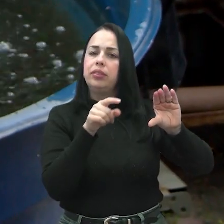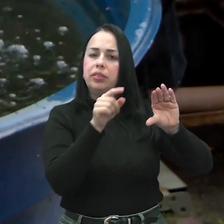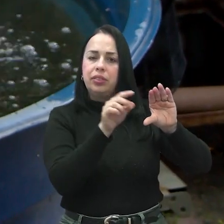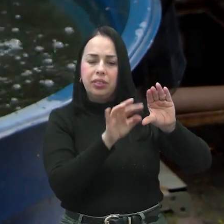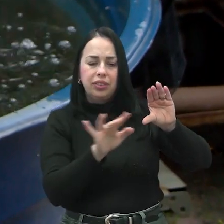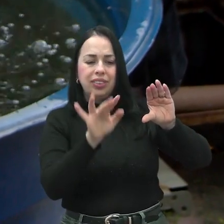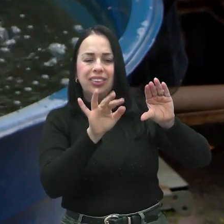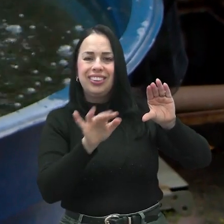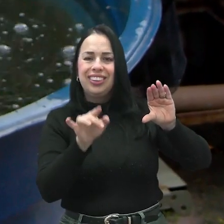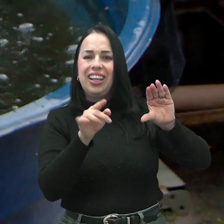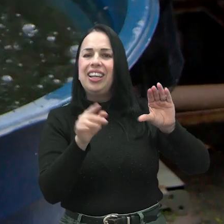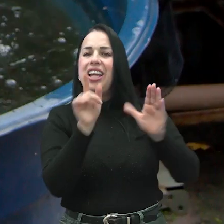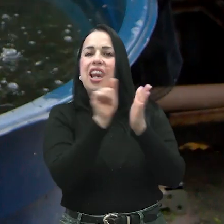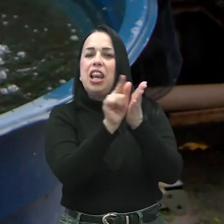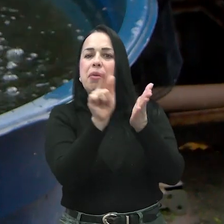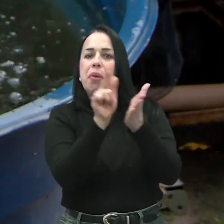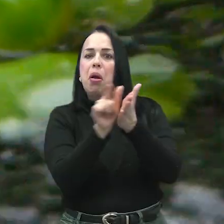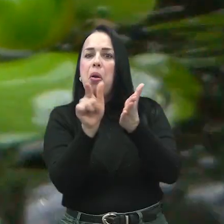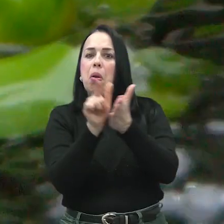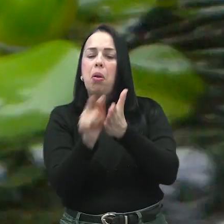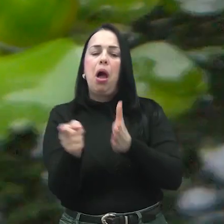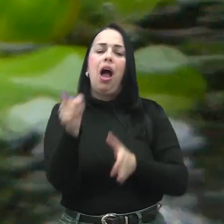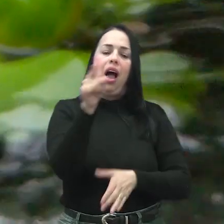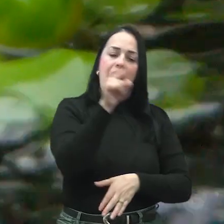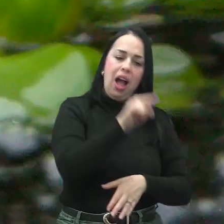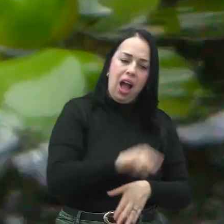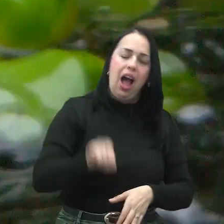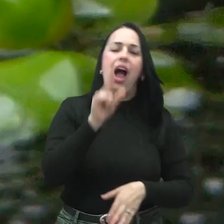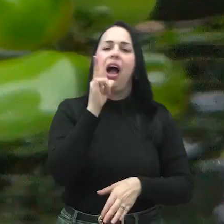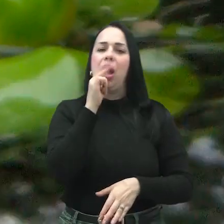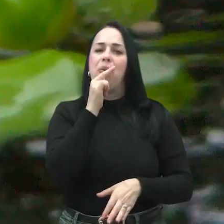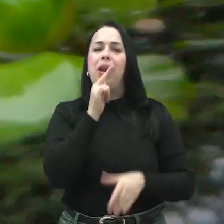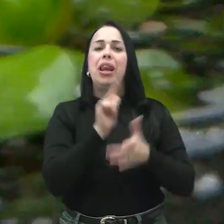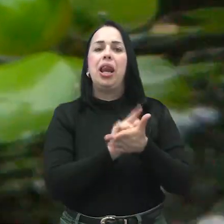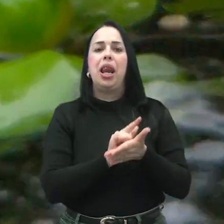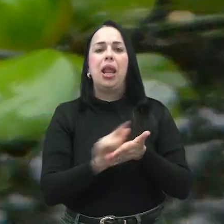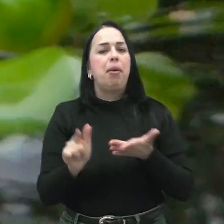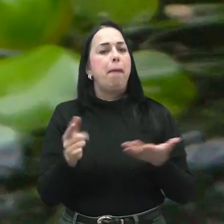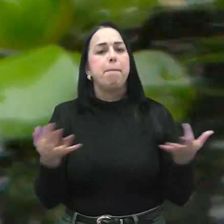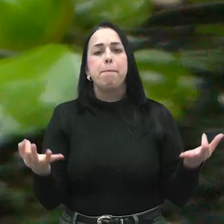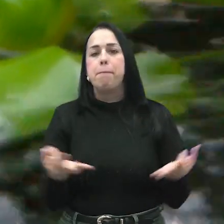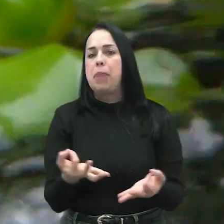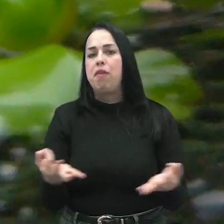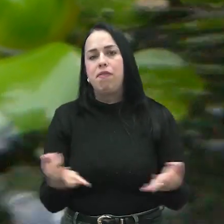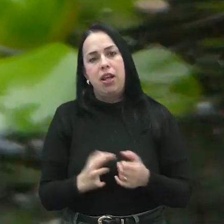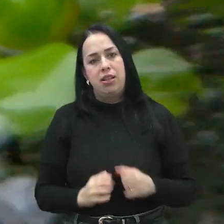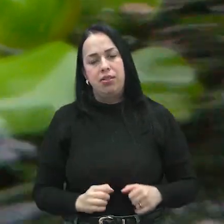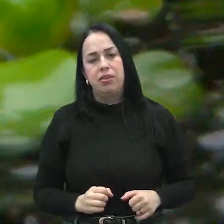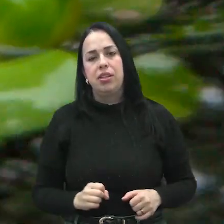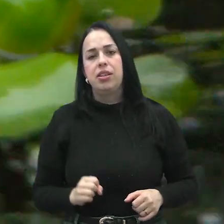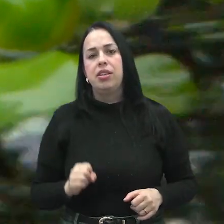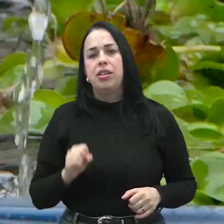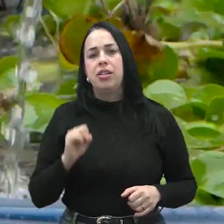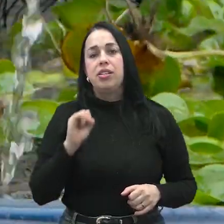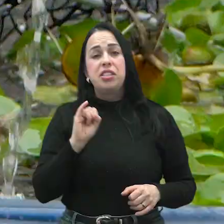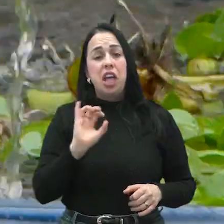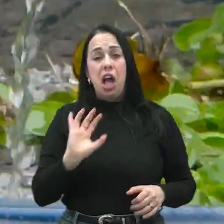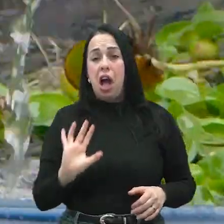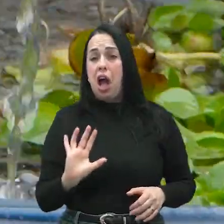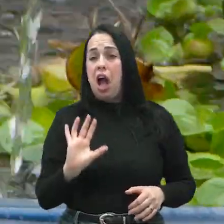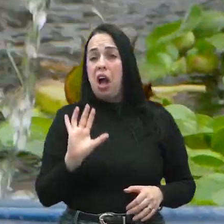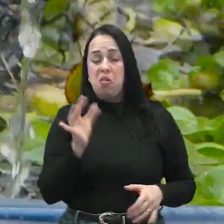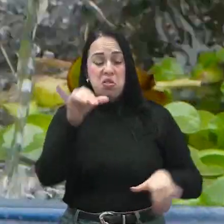E as raízes fazem um filtro natural, devolvendo água limpa para os peixes. E é perfeito, porque se você adicionar